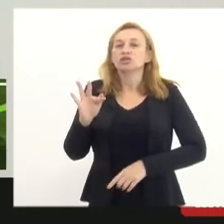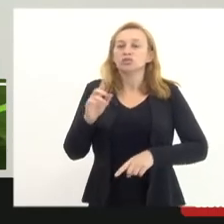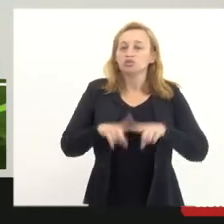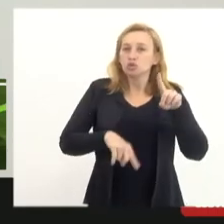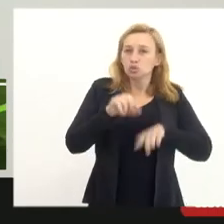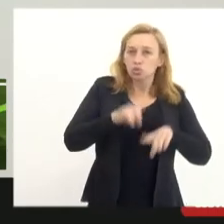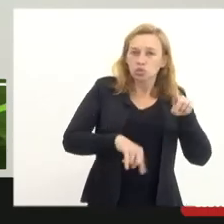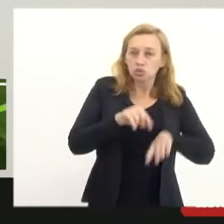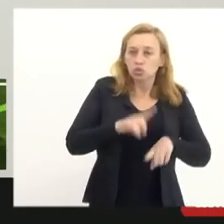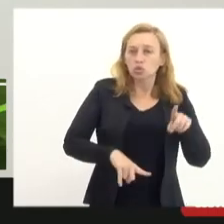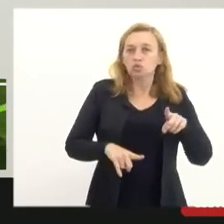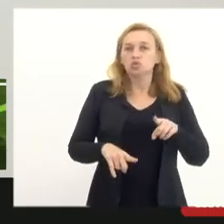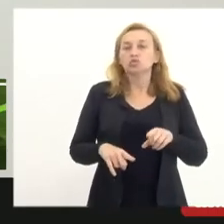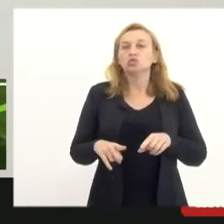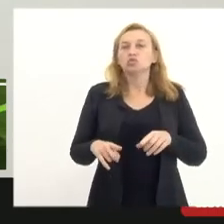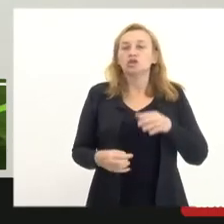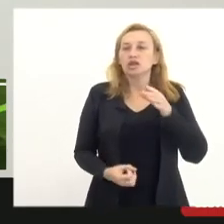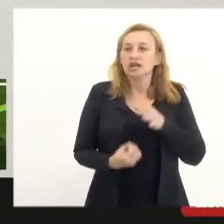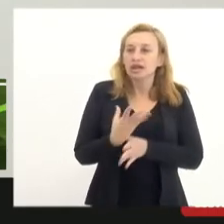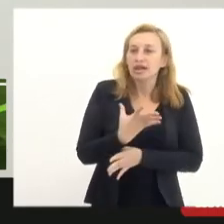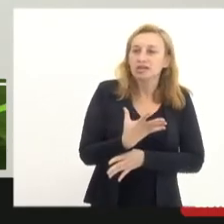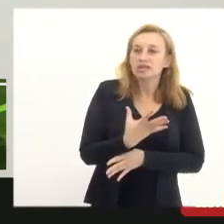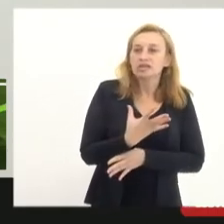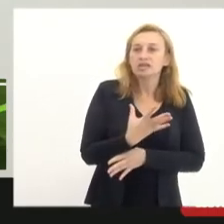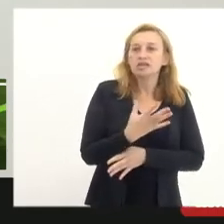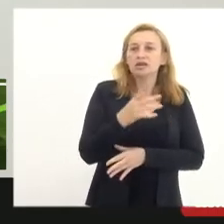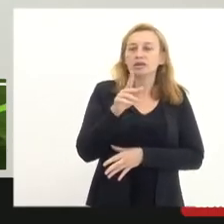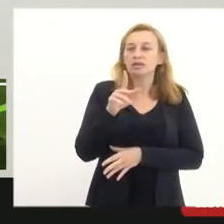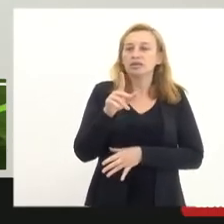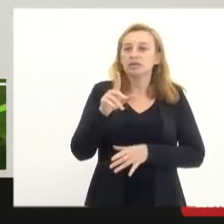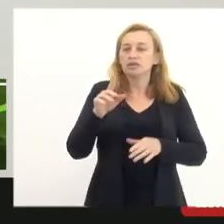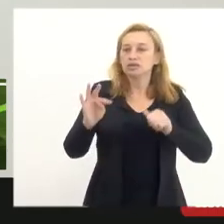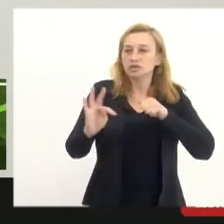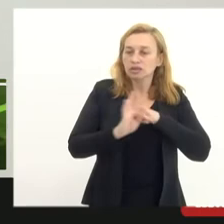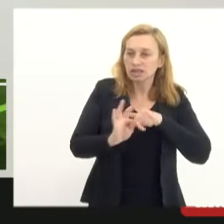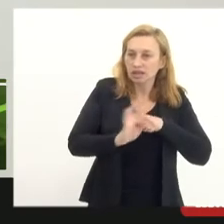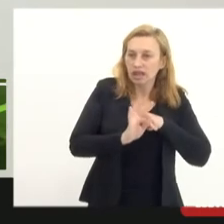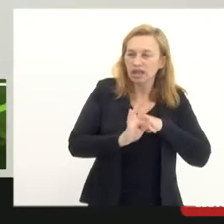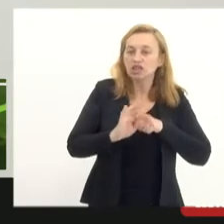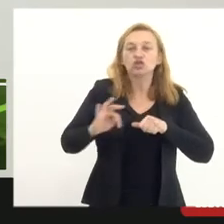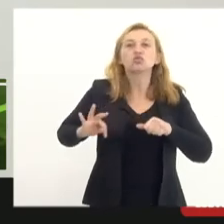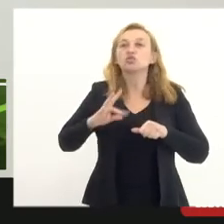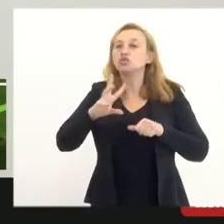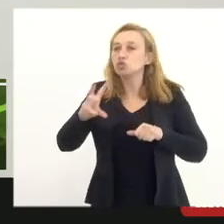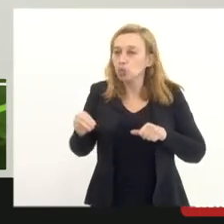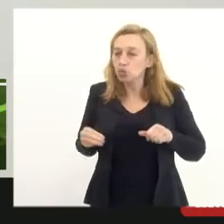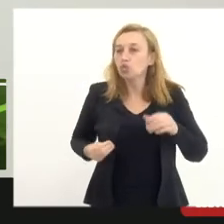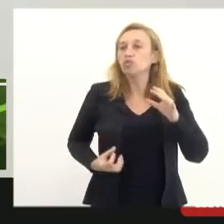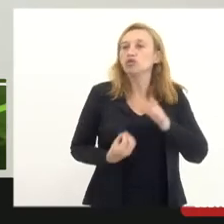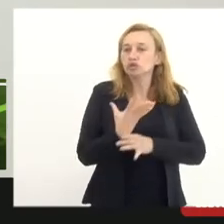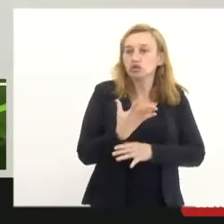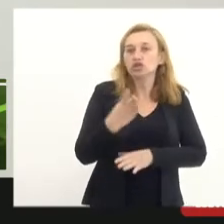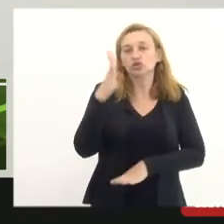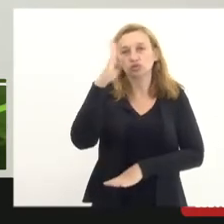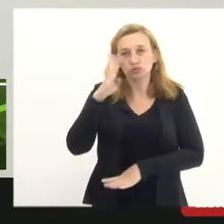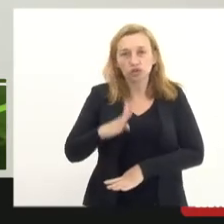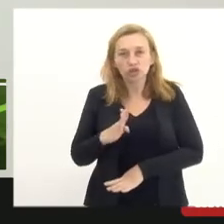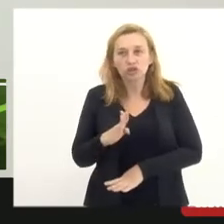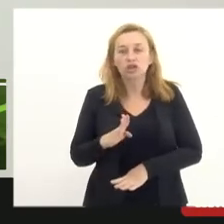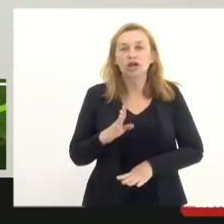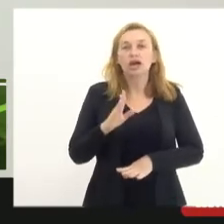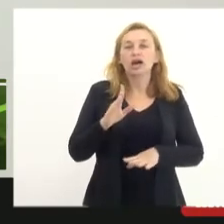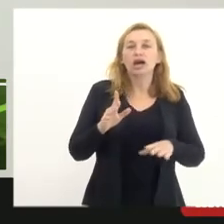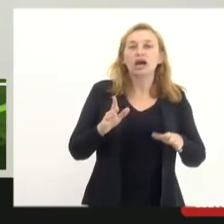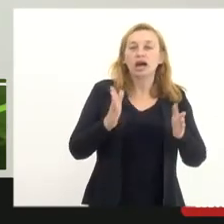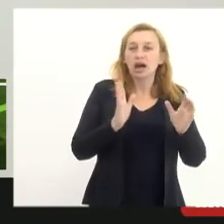equipamentos, fabricação da parte técnica, tudo que será produzido no Brasil. A parte de fluidos,